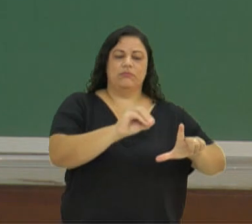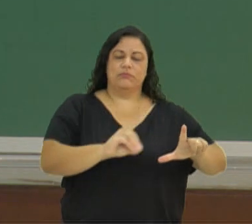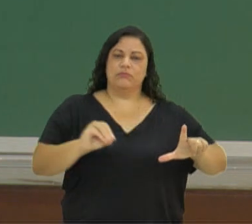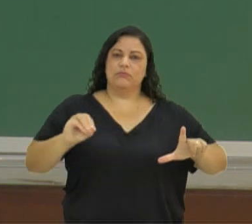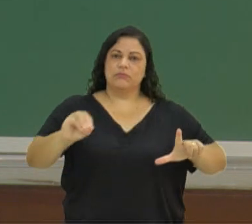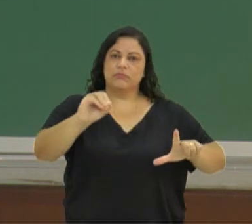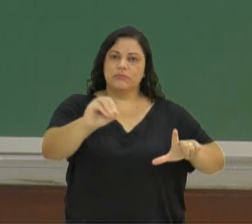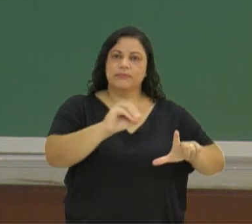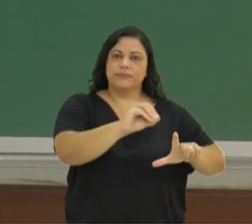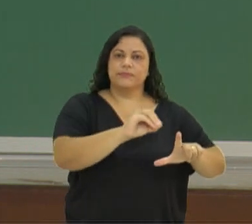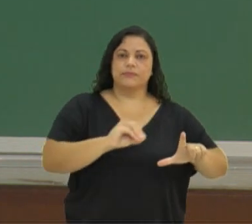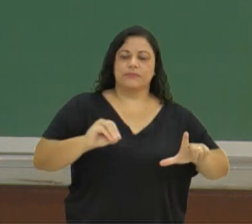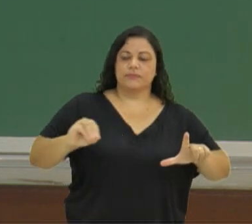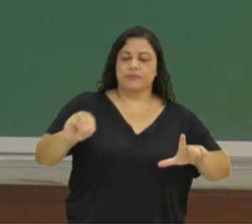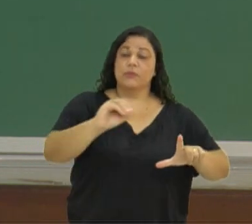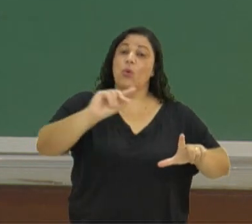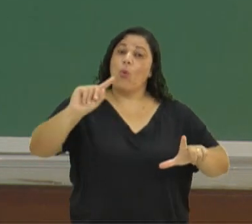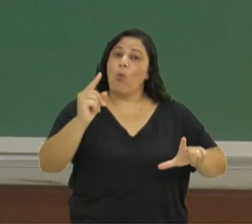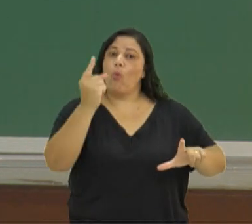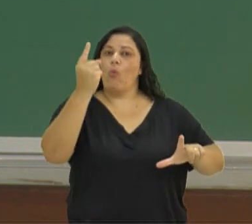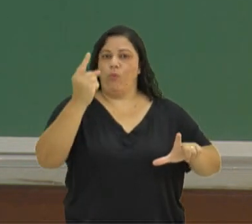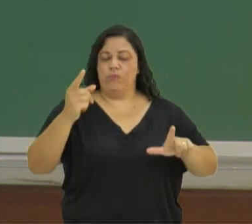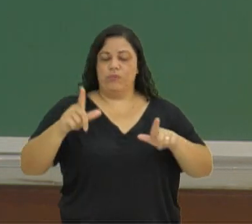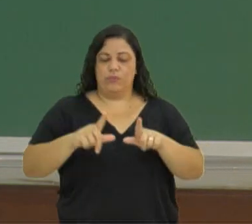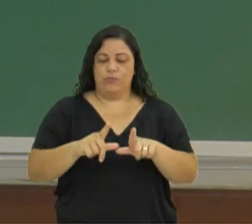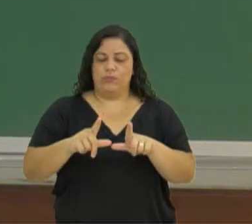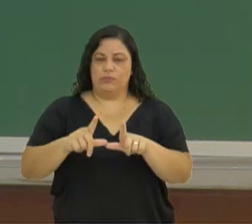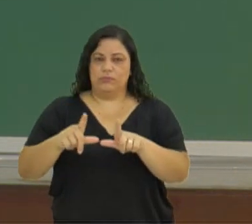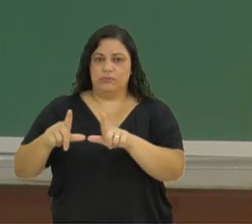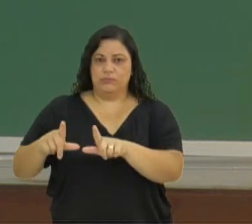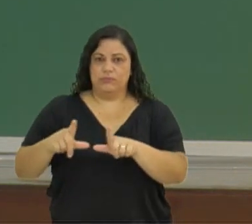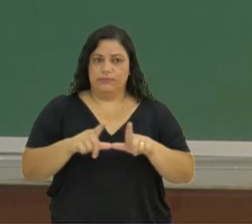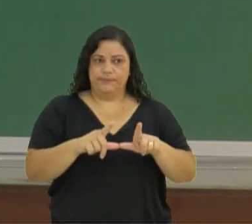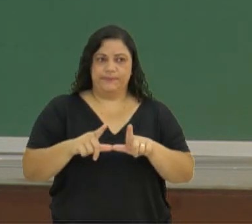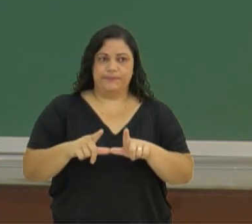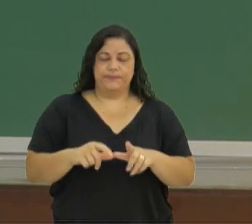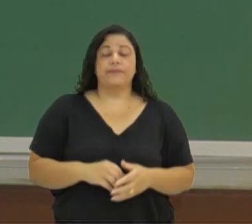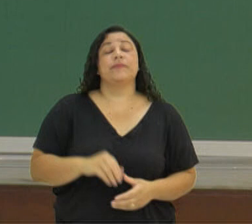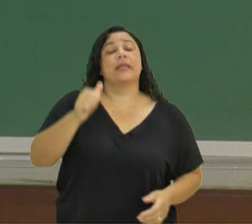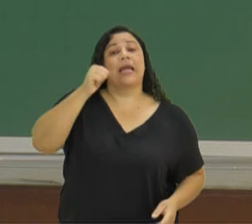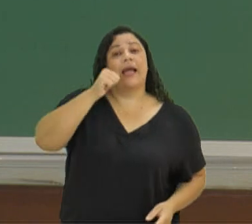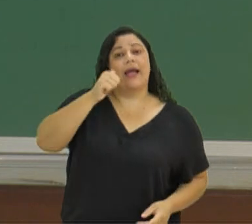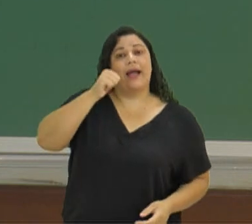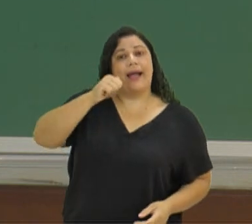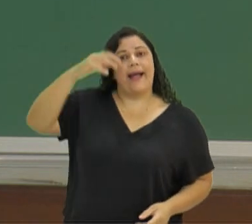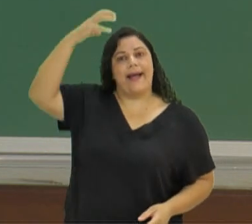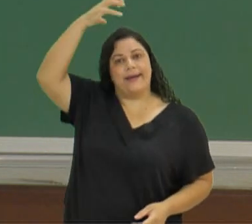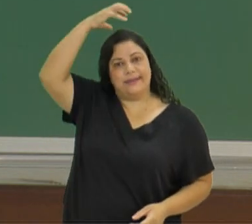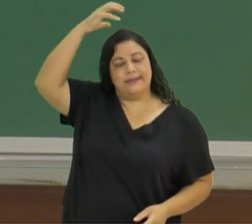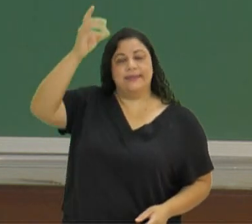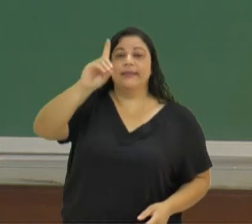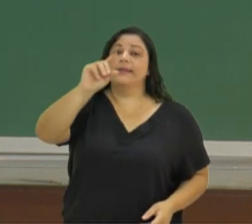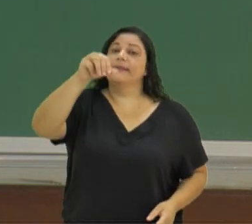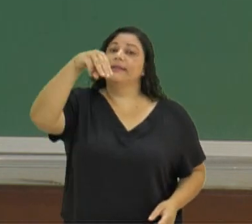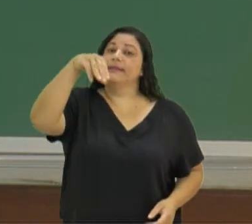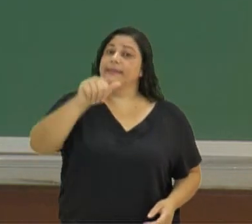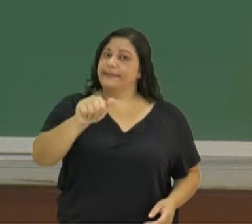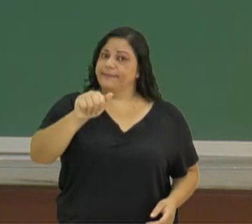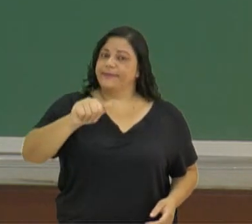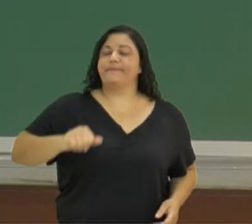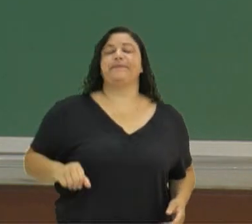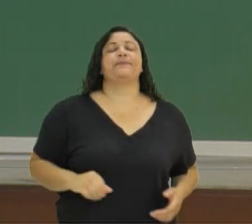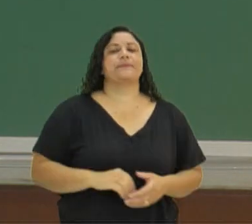né? Em todos esses lados, apenas uma casa. Agora, vamos falar da dama. A dama ela pode se mover em